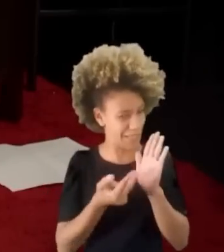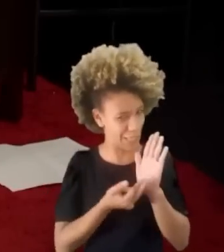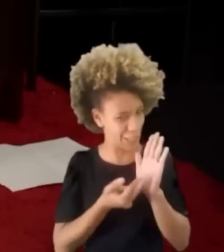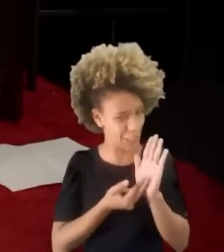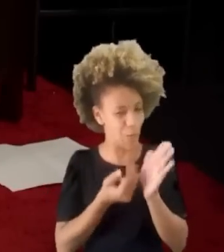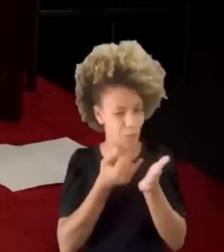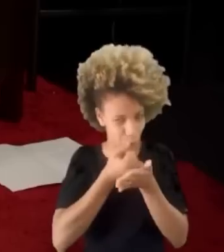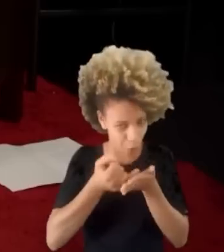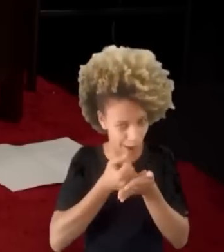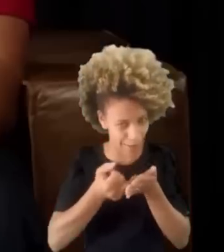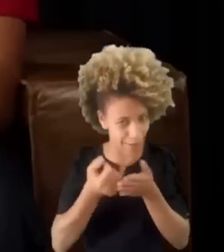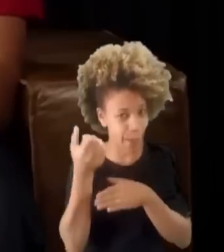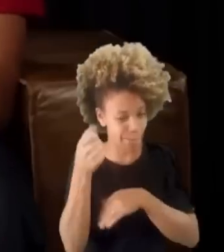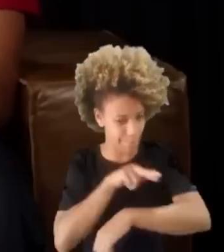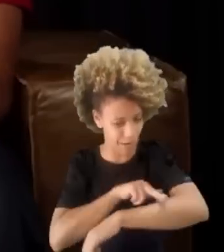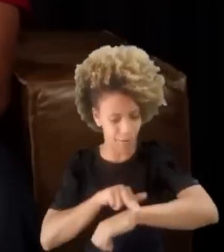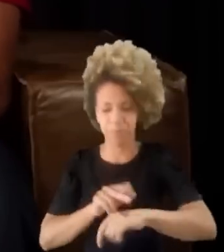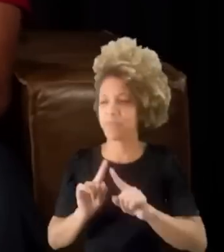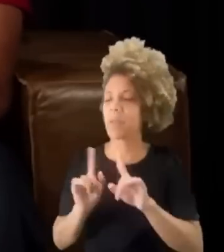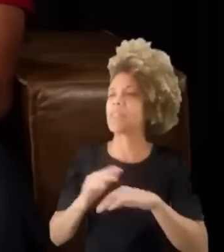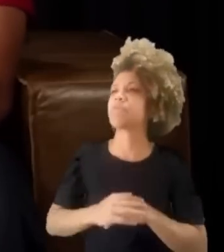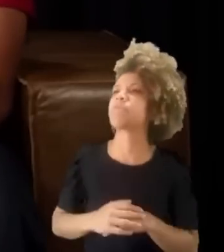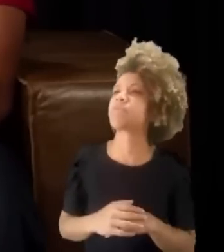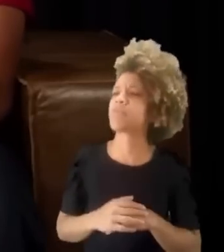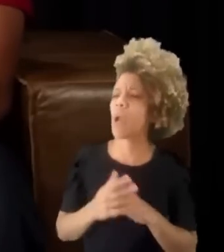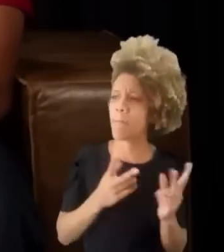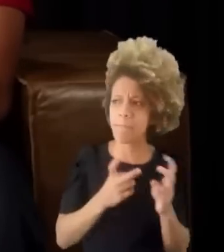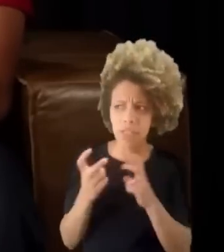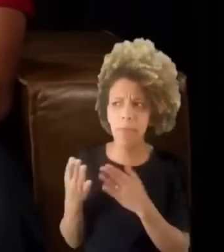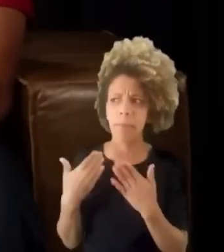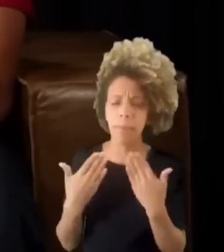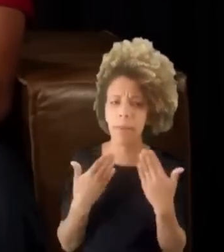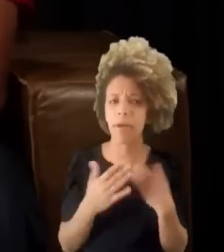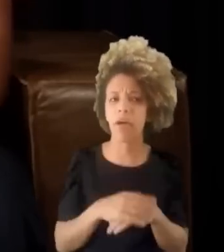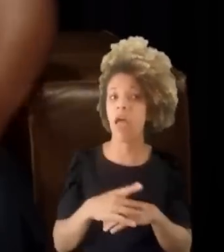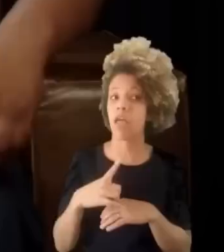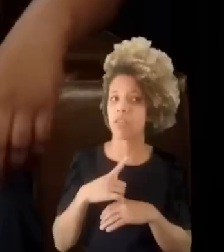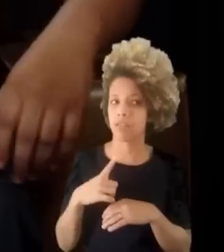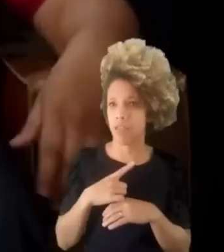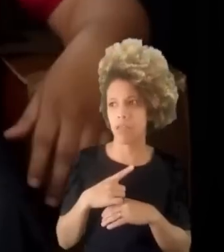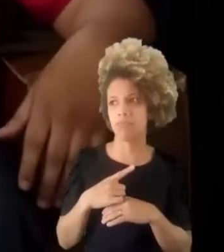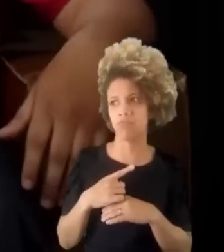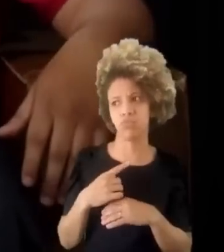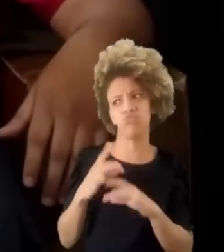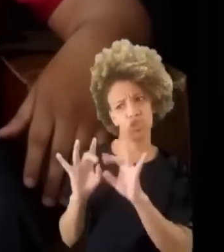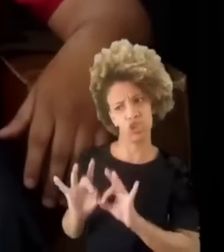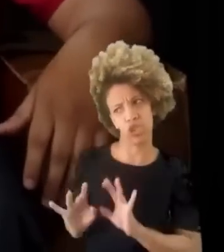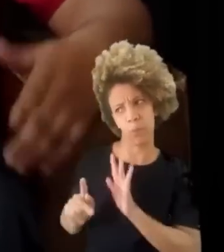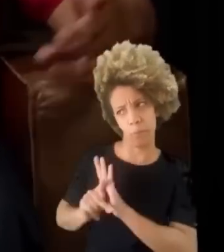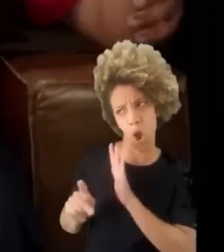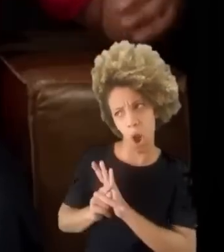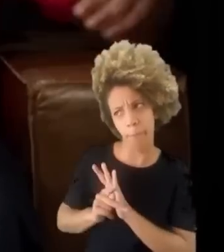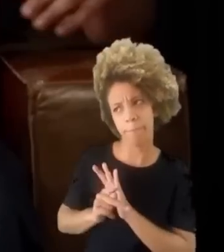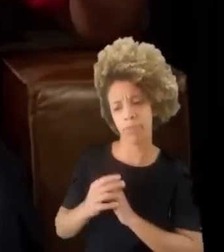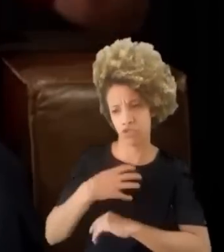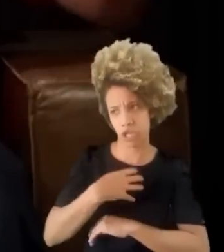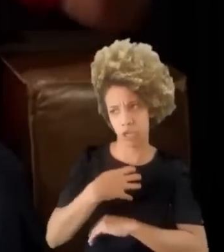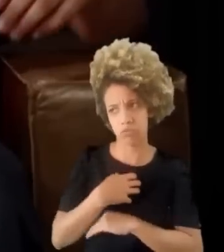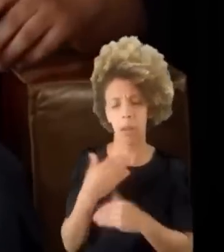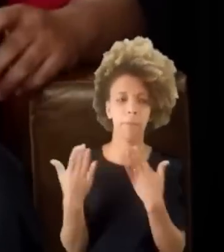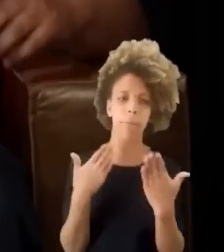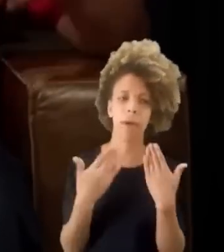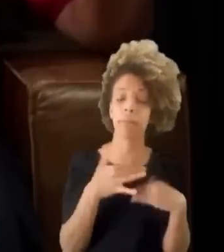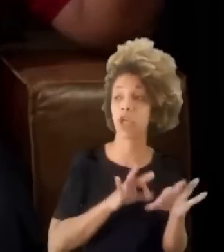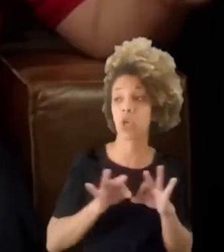aí beleza eu voltei eu percebi mano aí nós foi dialogando dialogando e nós temos o nosso jeito específico de dialogar né mano então tá ali Nós estava